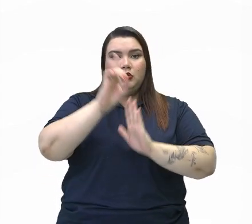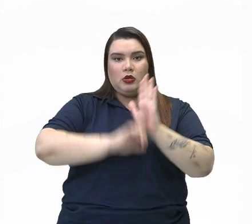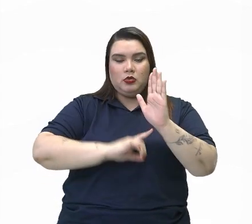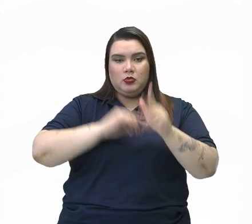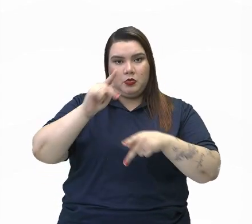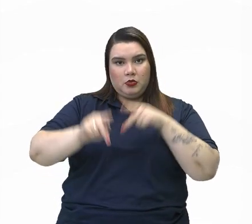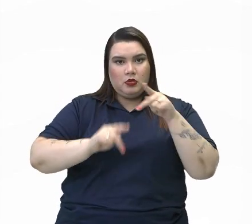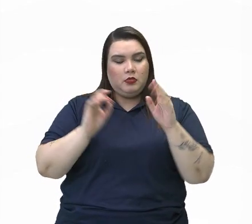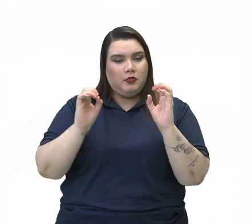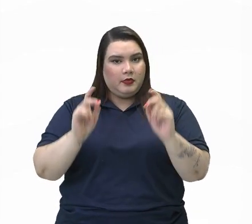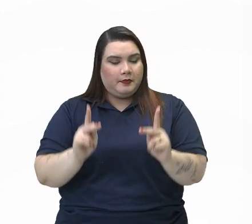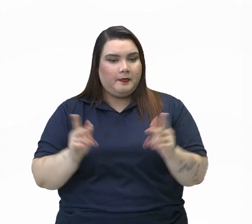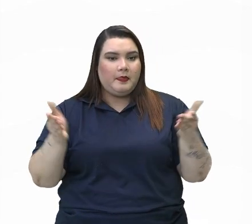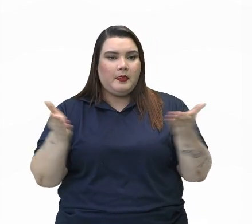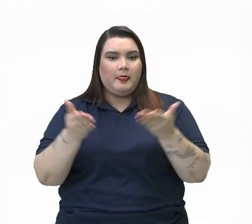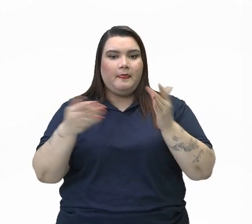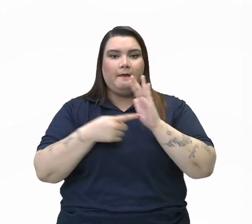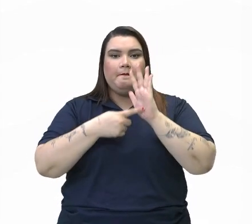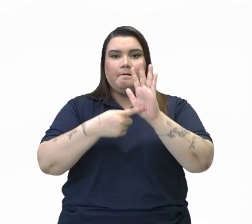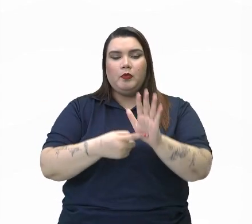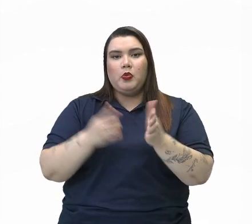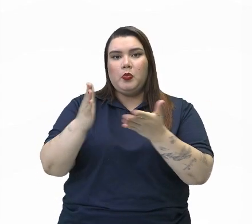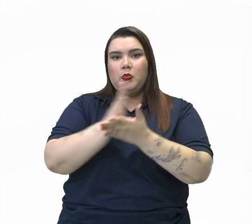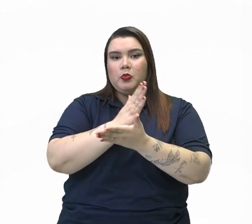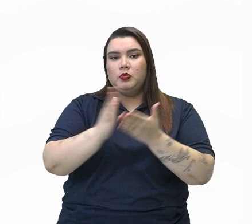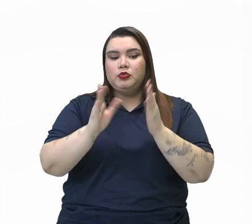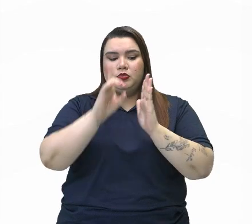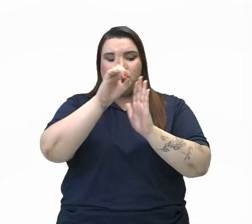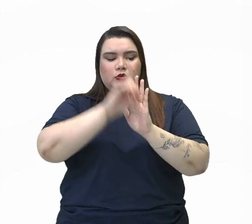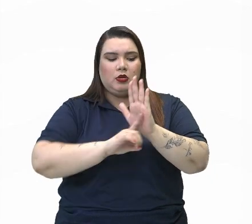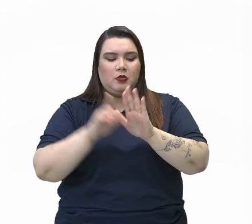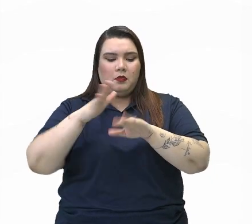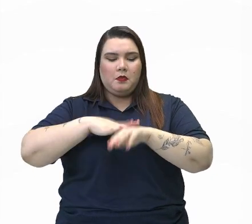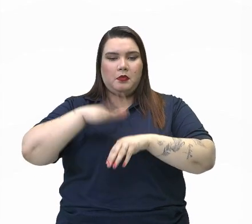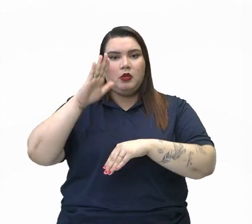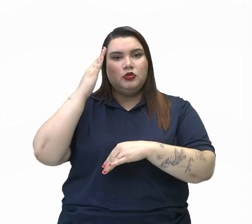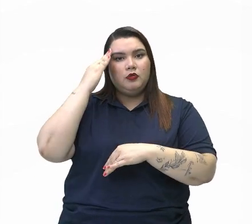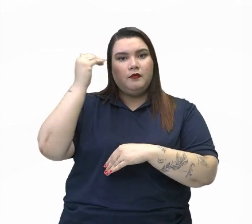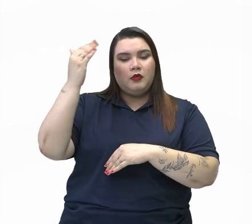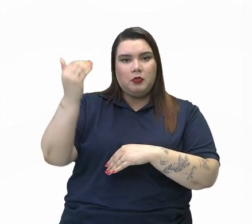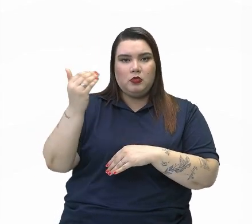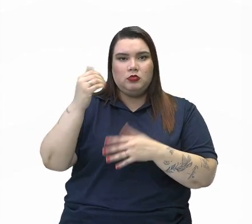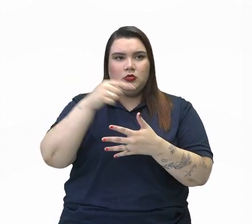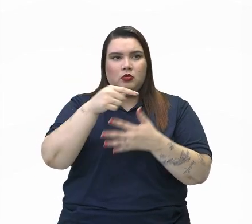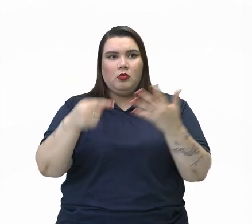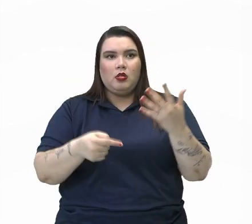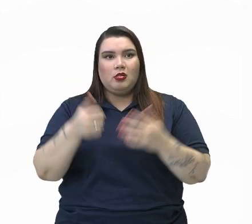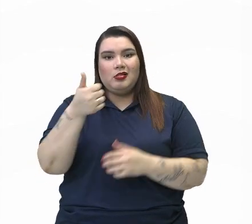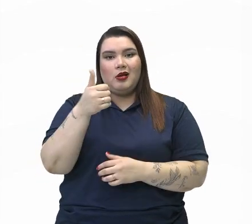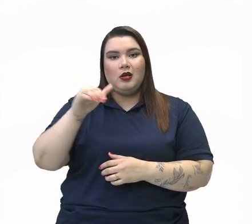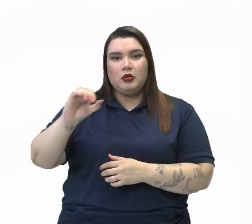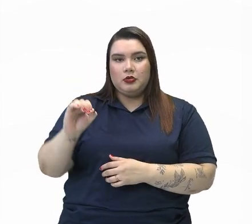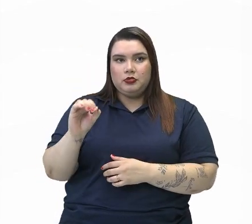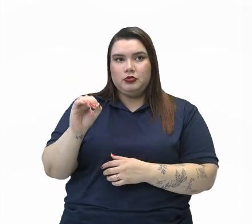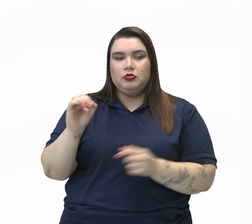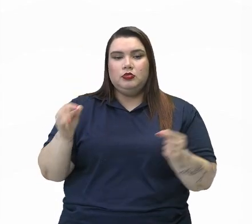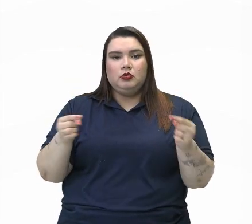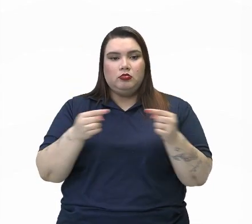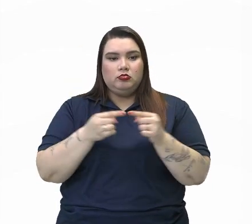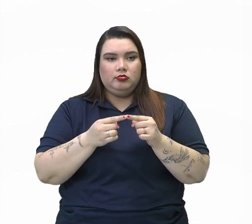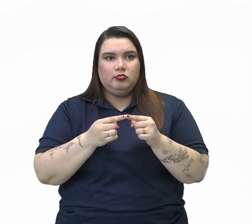vou mostrar para vocês alguns dos direitos mais famosos, 10 primeiros, na verdade,